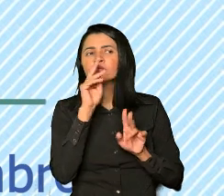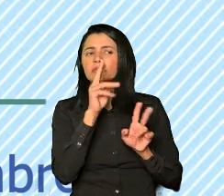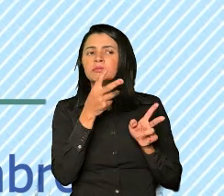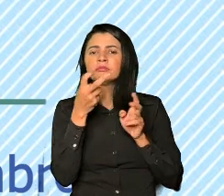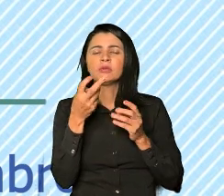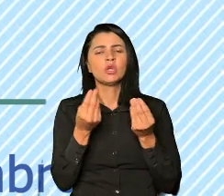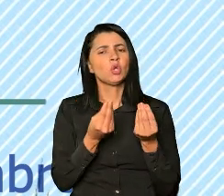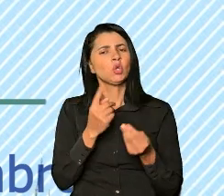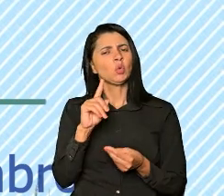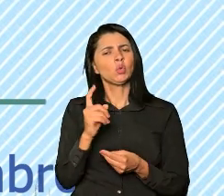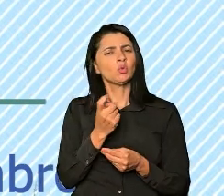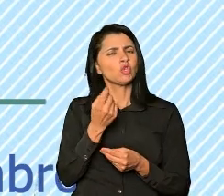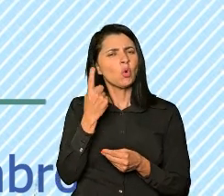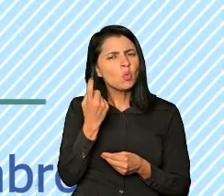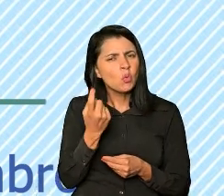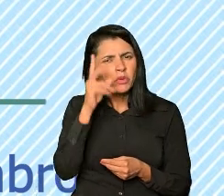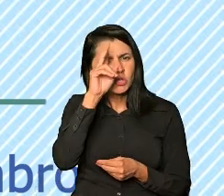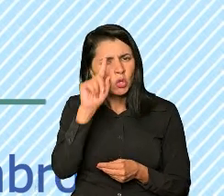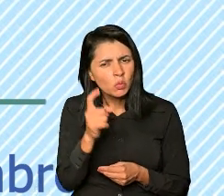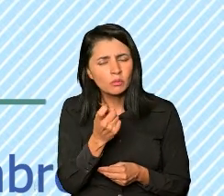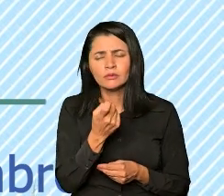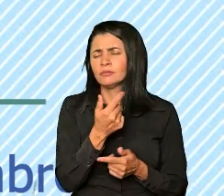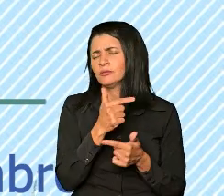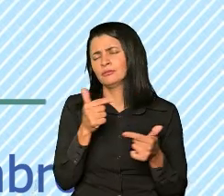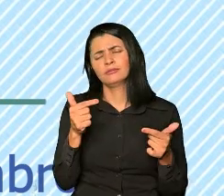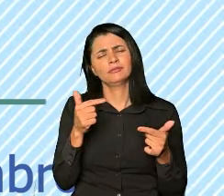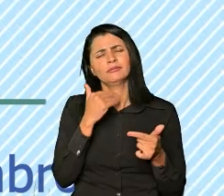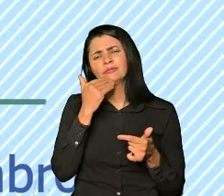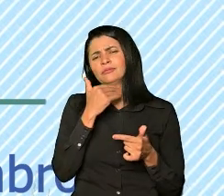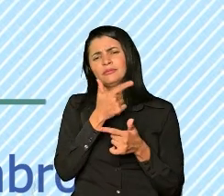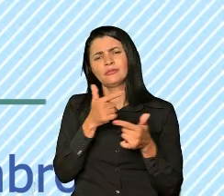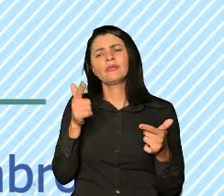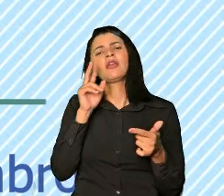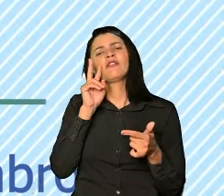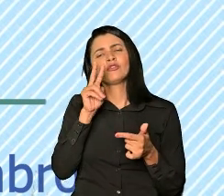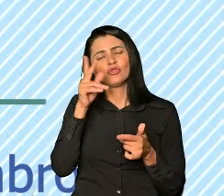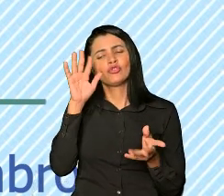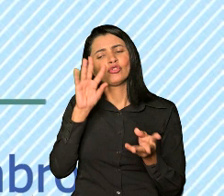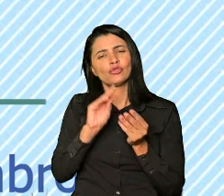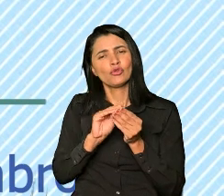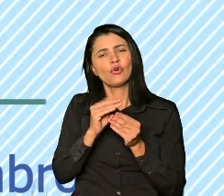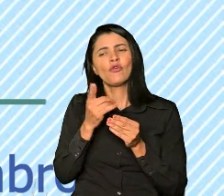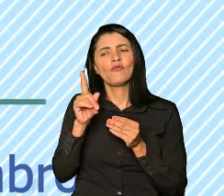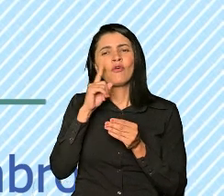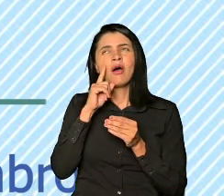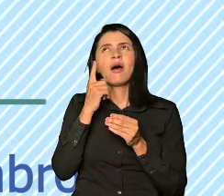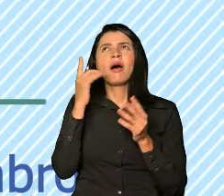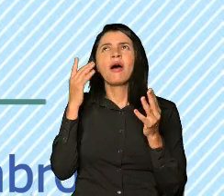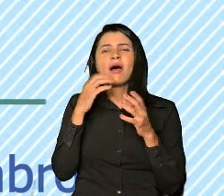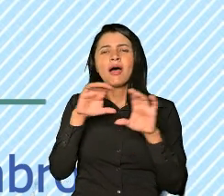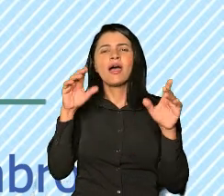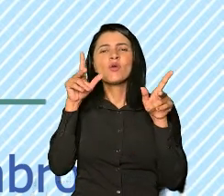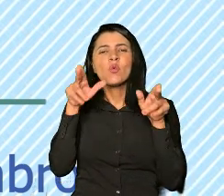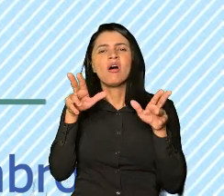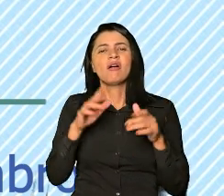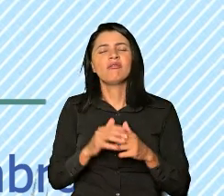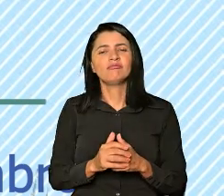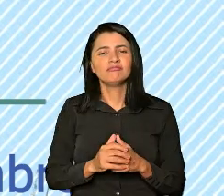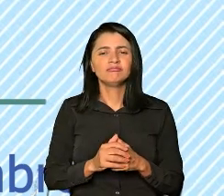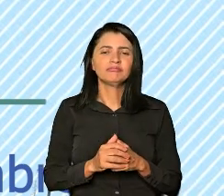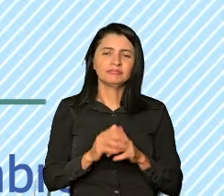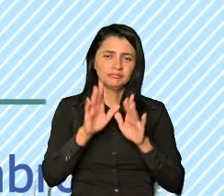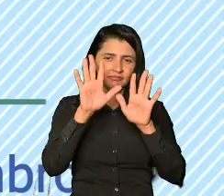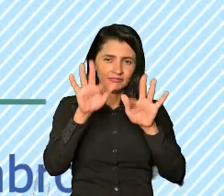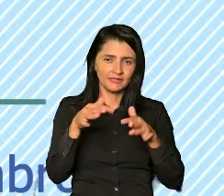nunca existe uma história única sobre lugar nenhum, reavemos uma espécie de paraíso. E eu